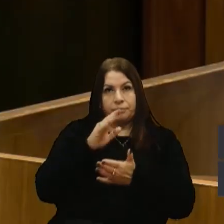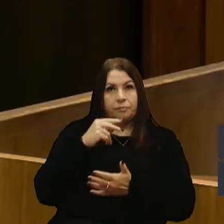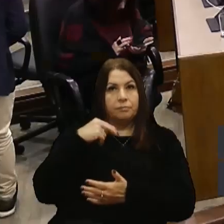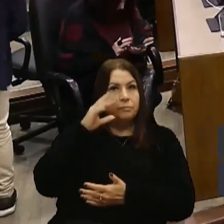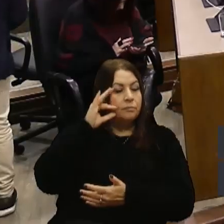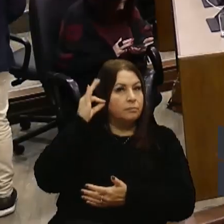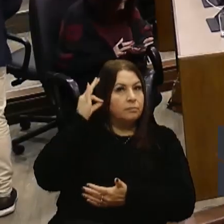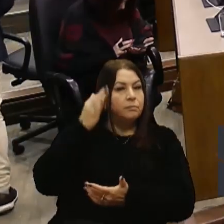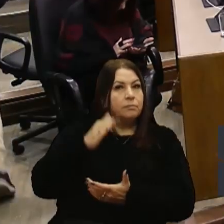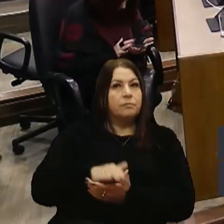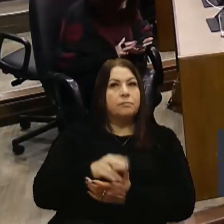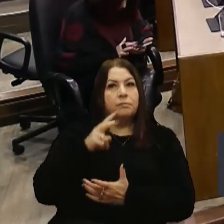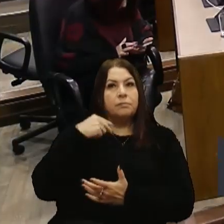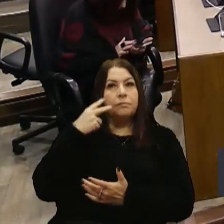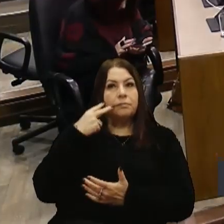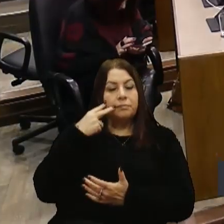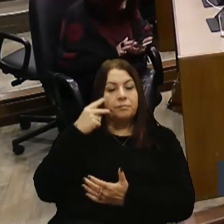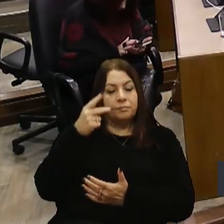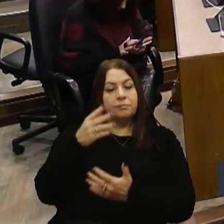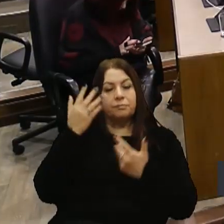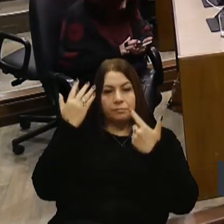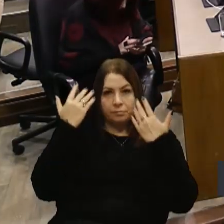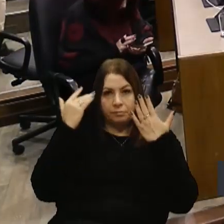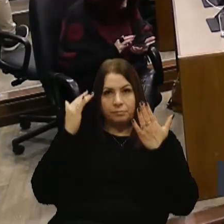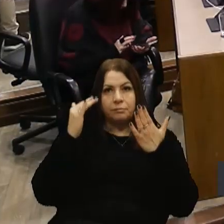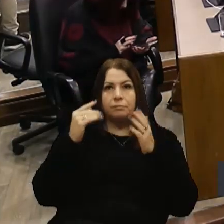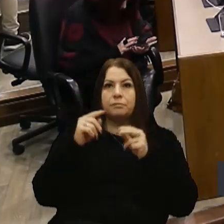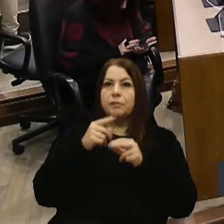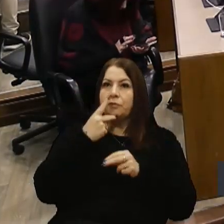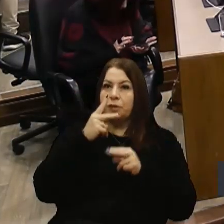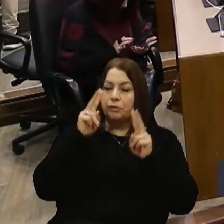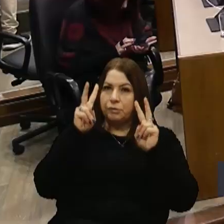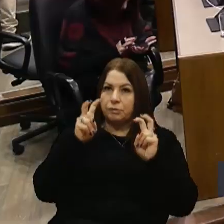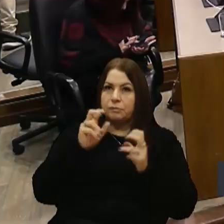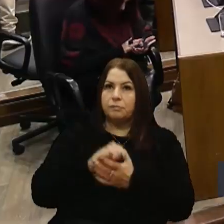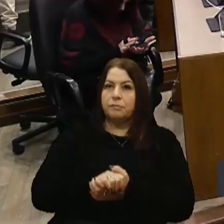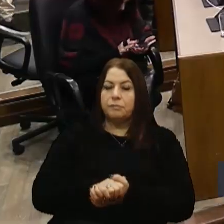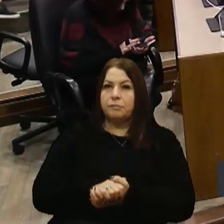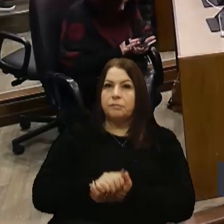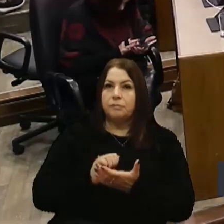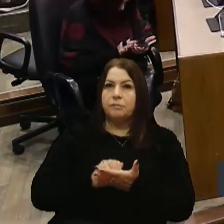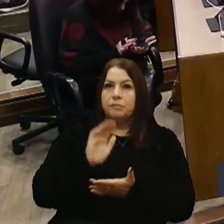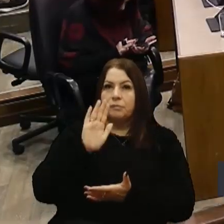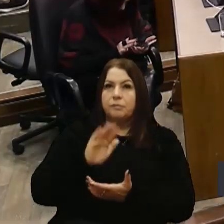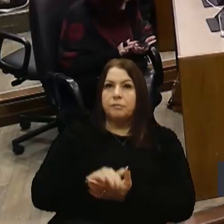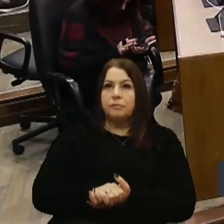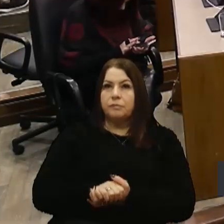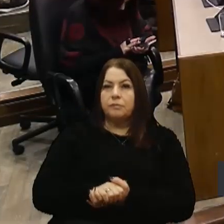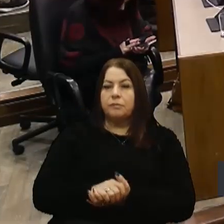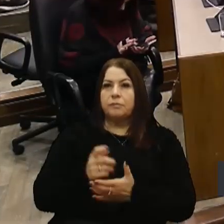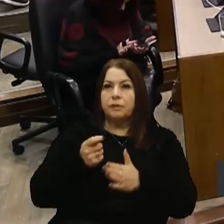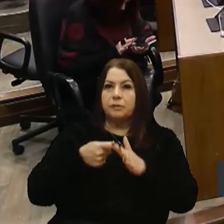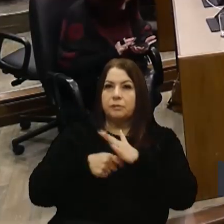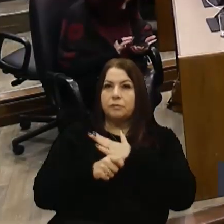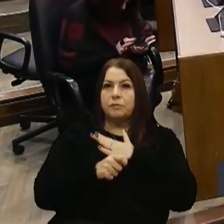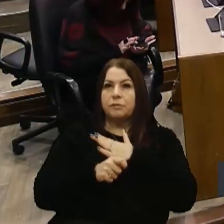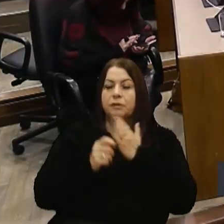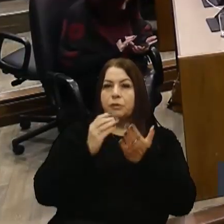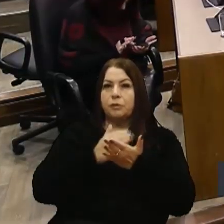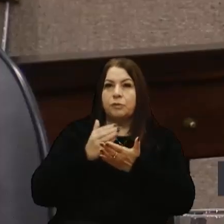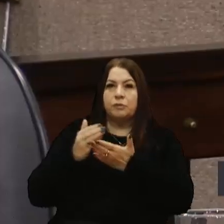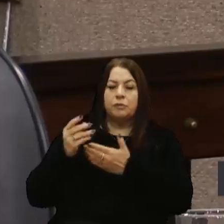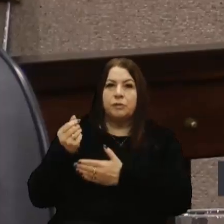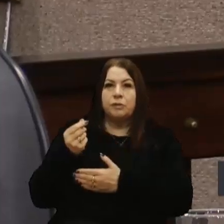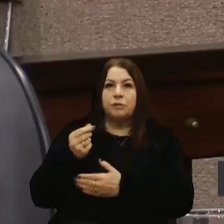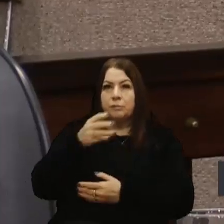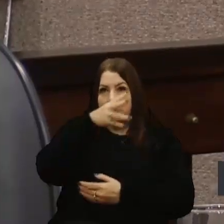Aldonei. Vereador D'Ambrossi, parabéns por ter tocado nesse tema. Peço uma parte, vereador. Esse investimento, esse financiamento